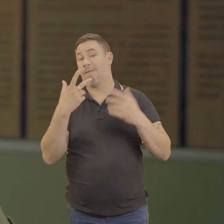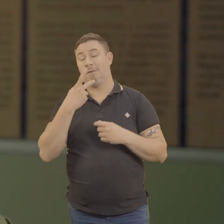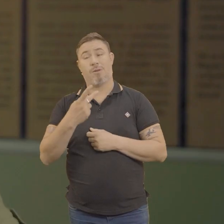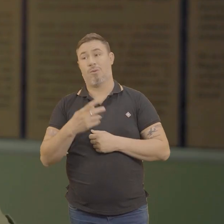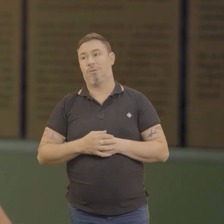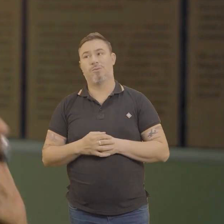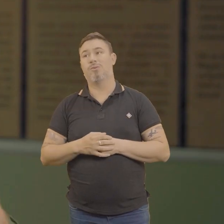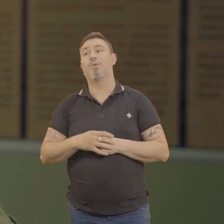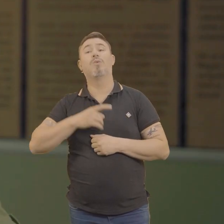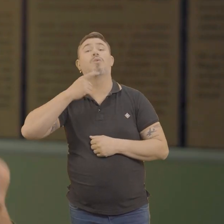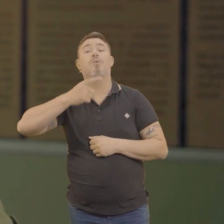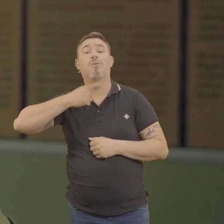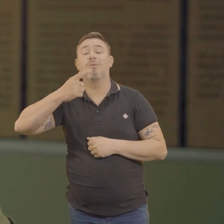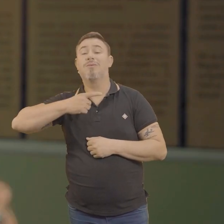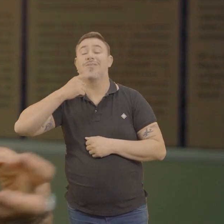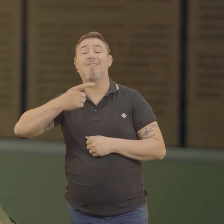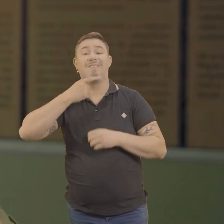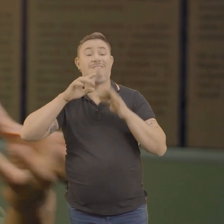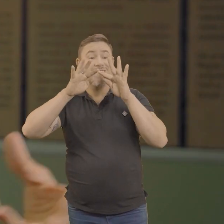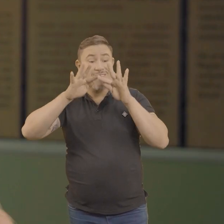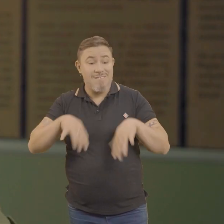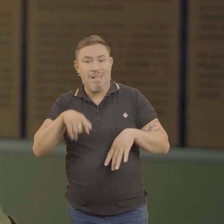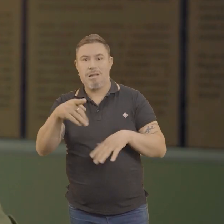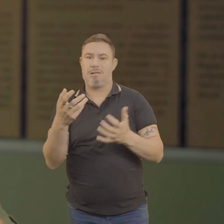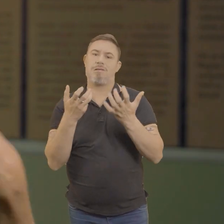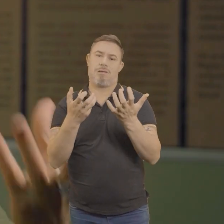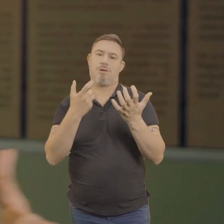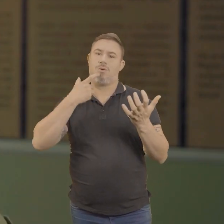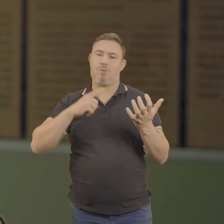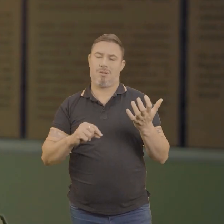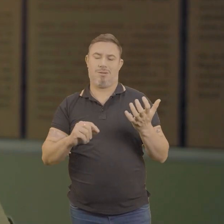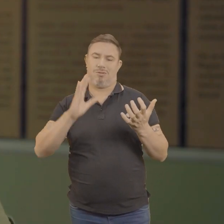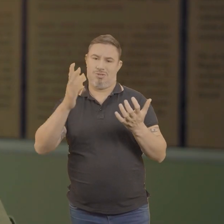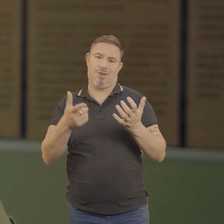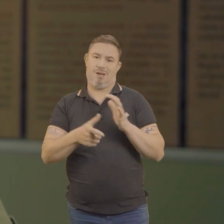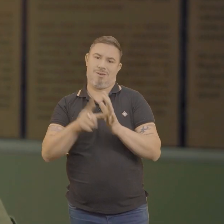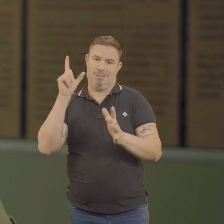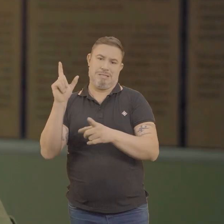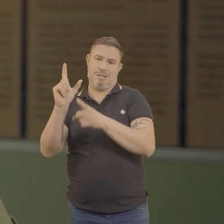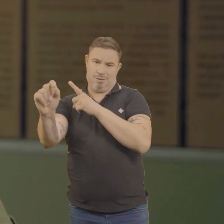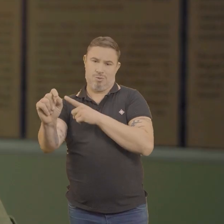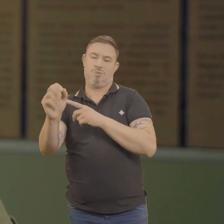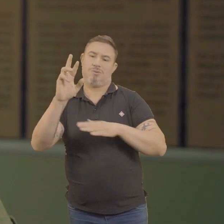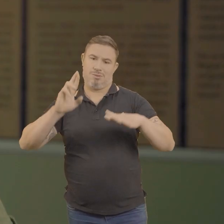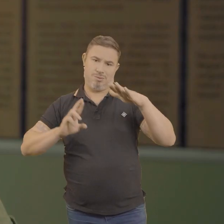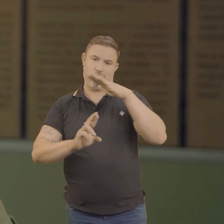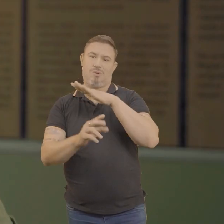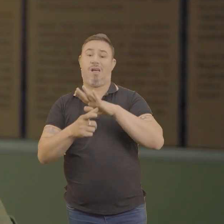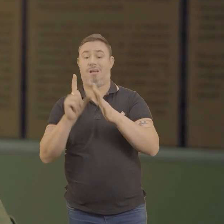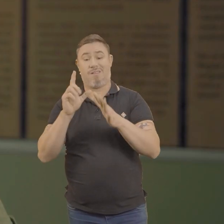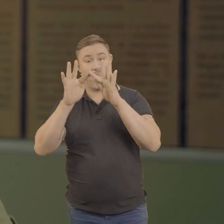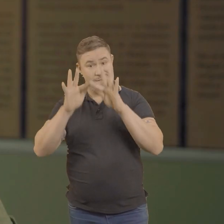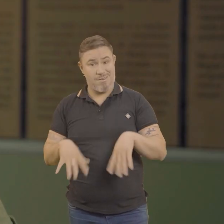não conseguiu finalizar o que ele queria, né? Que ele acabou saindo da reitoria antes de